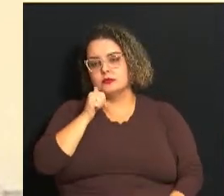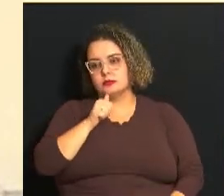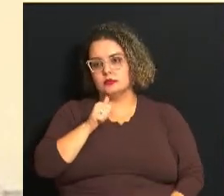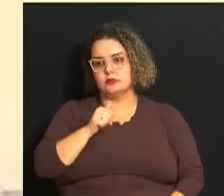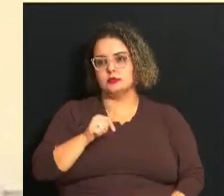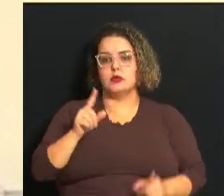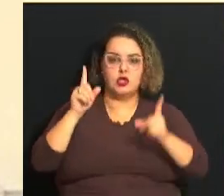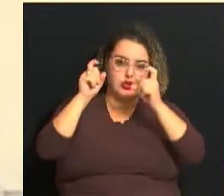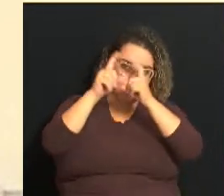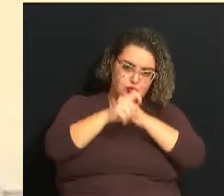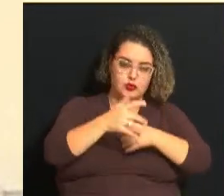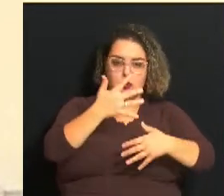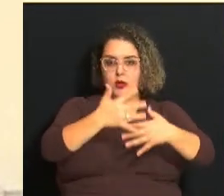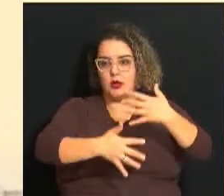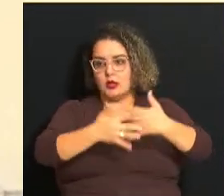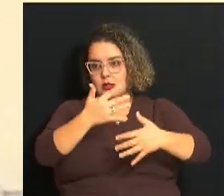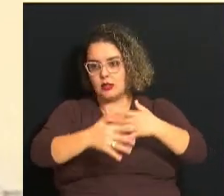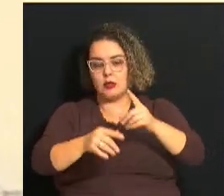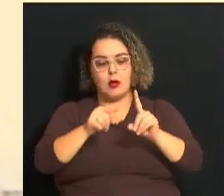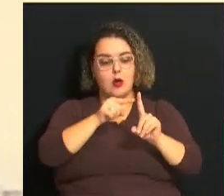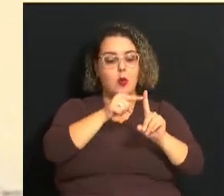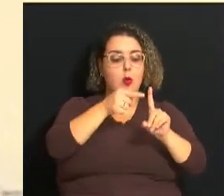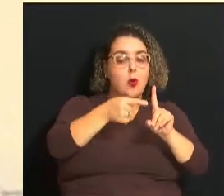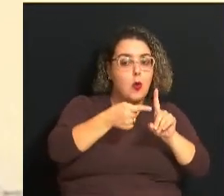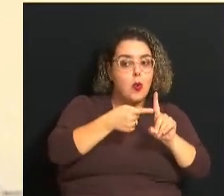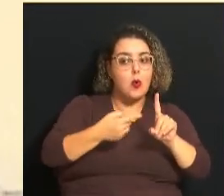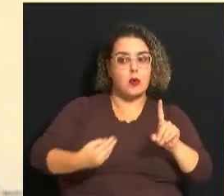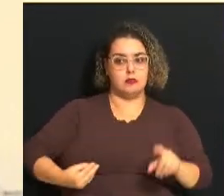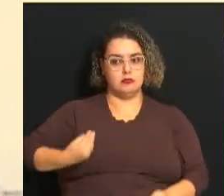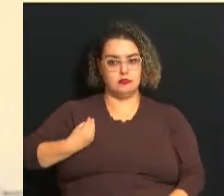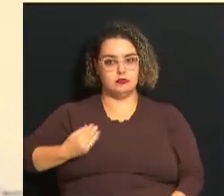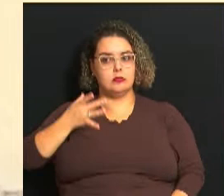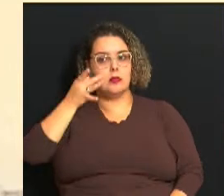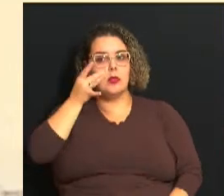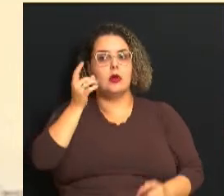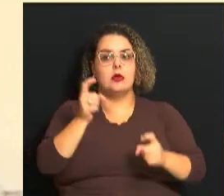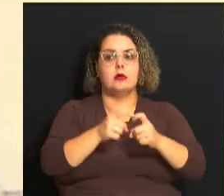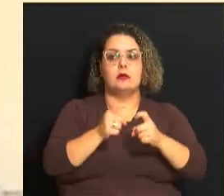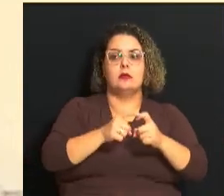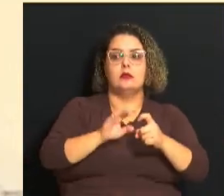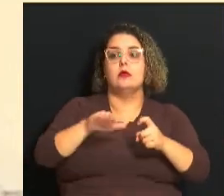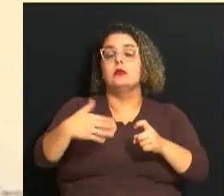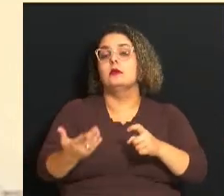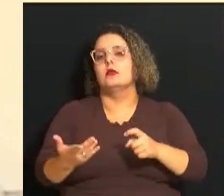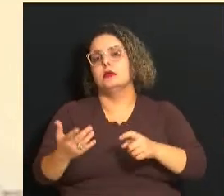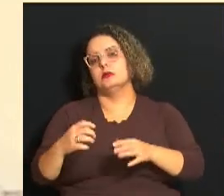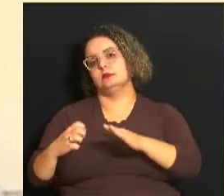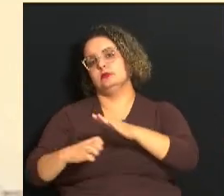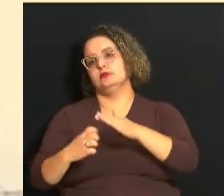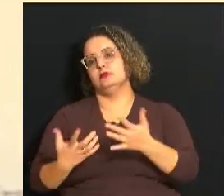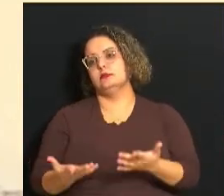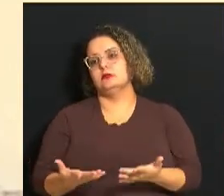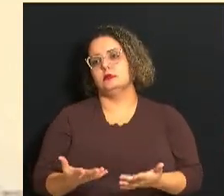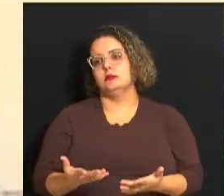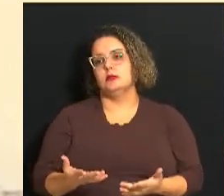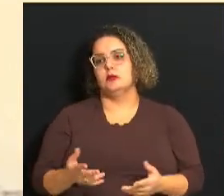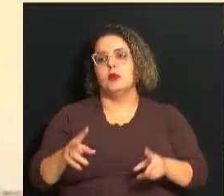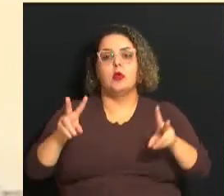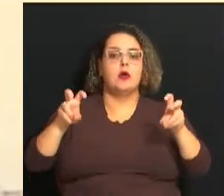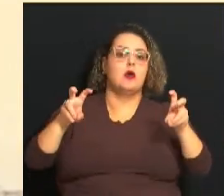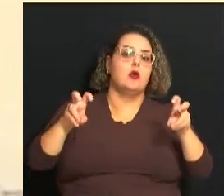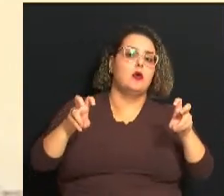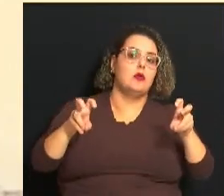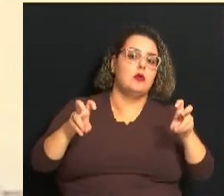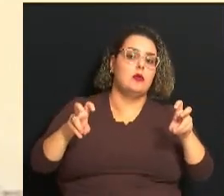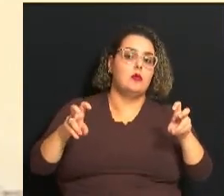dificultar ou impedir que as gestantes compareçam às condutas médicas fora da empresa quem nunca ouviu aquela frase eu nunca ficou